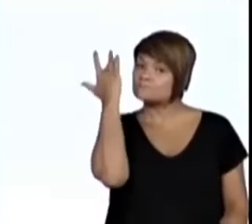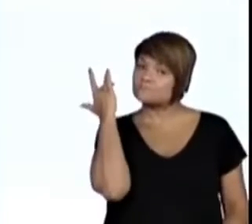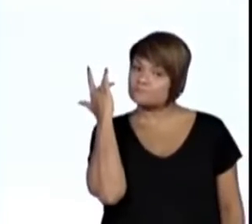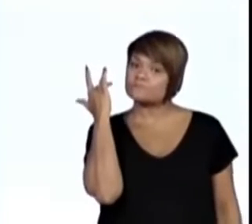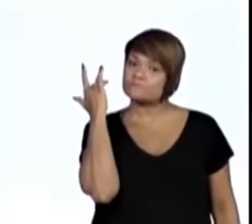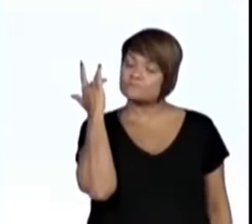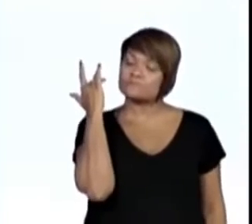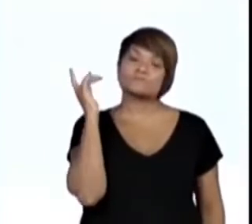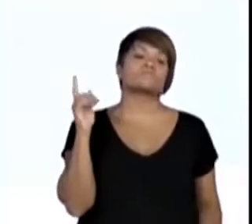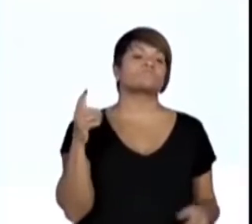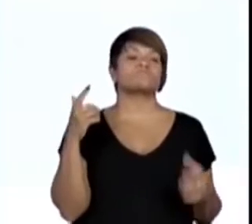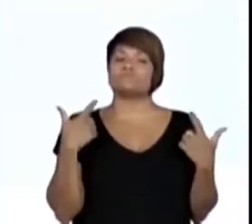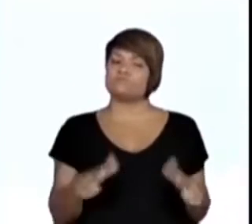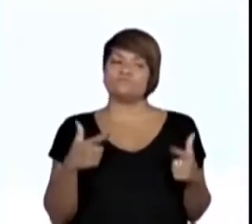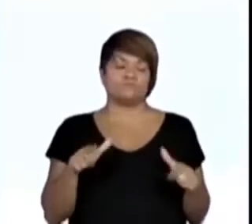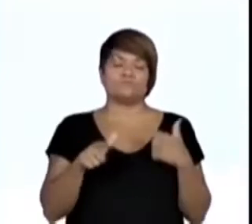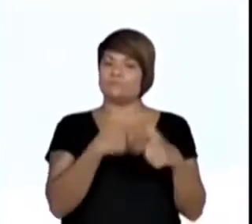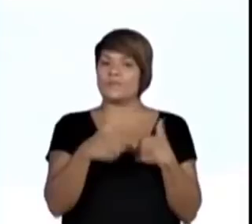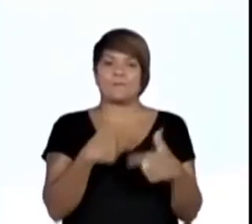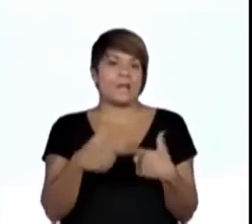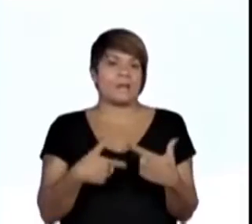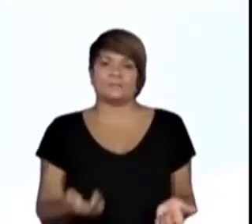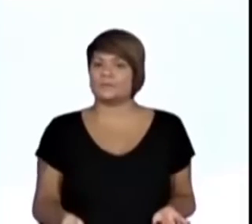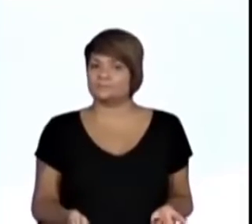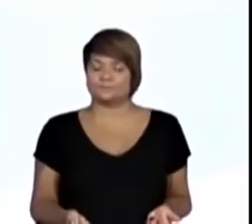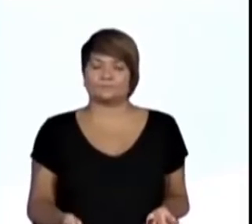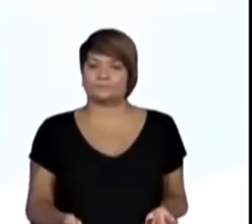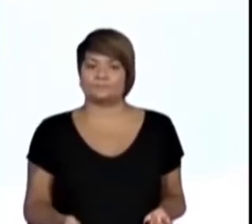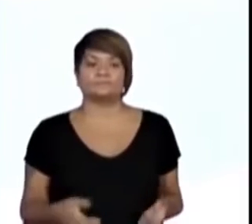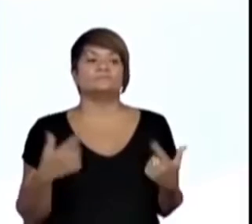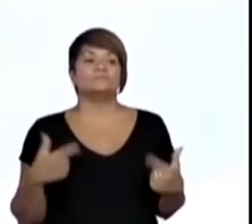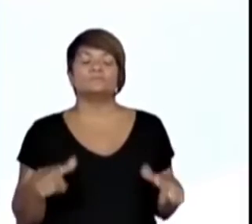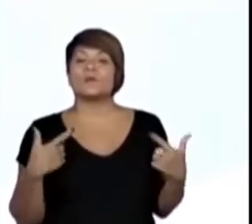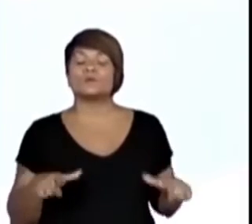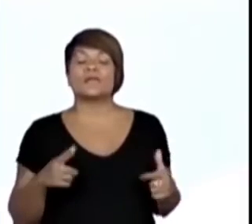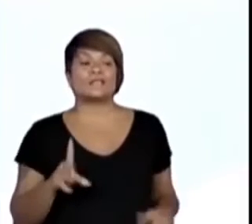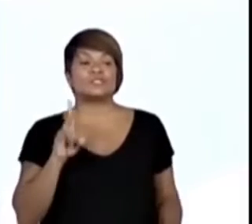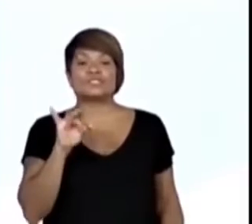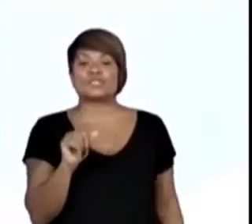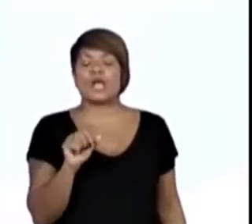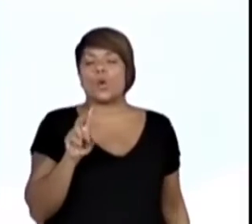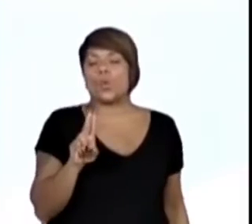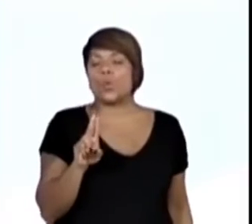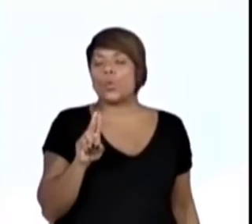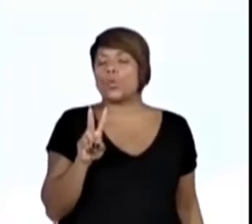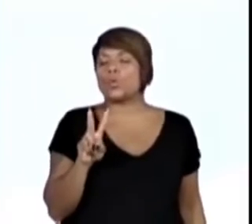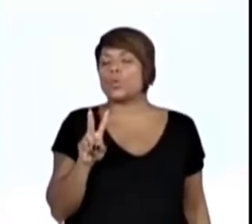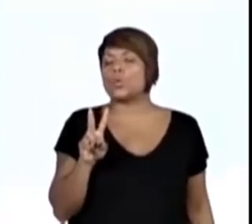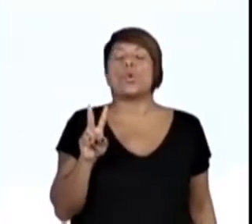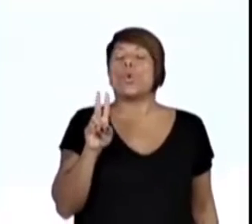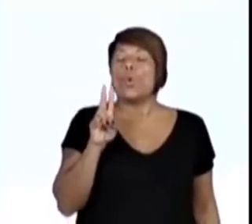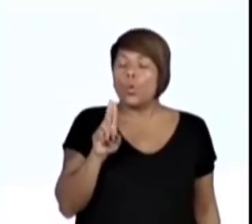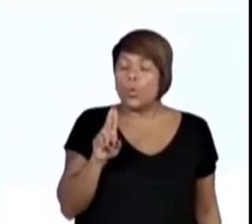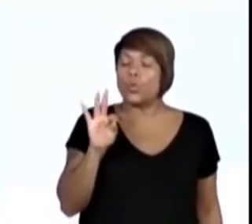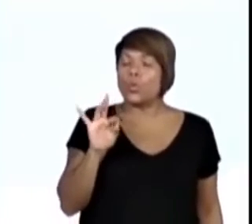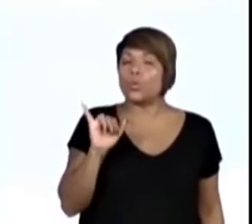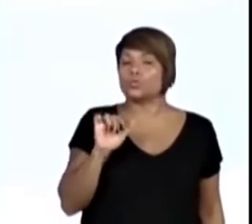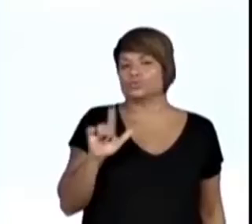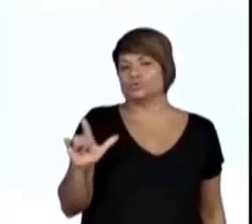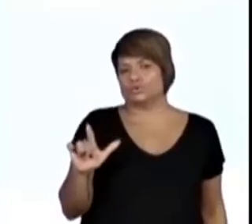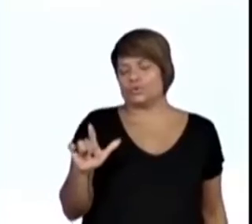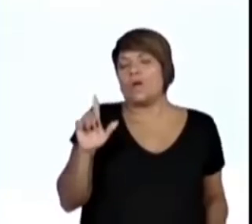pessoas não trabalham, não são considerados dias úteis, né? São dias de